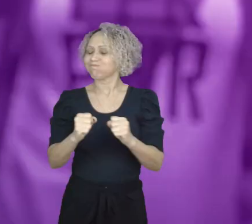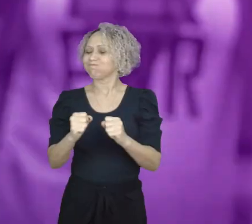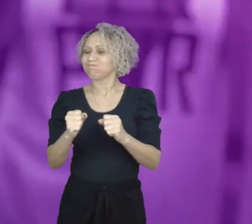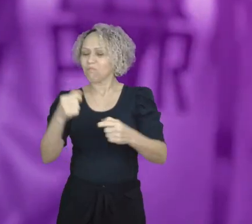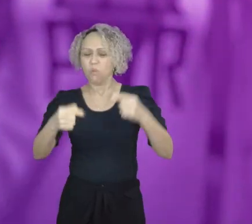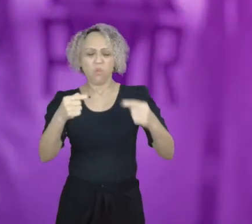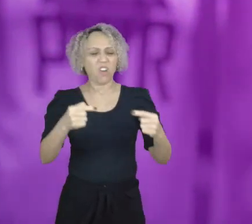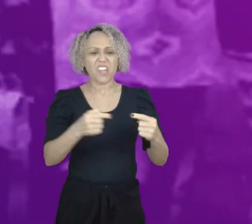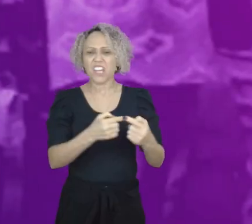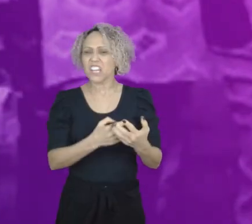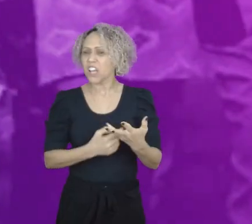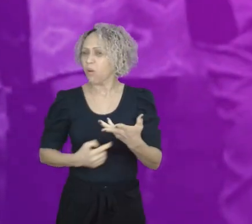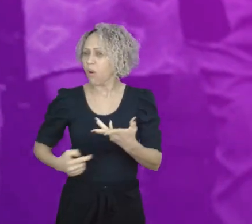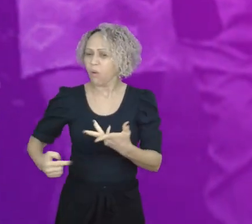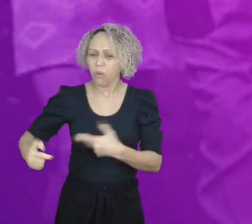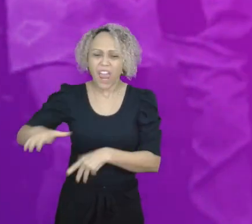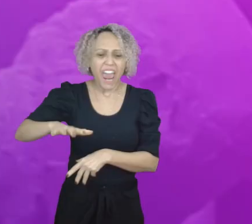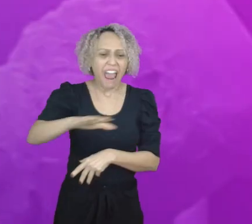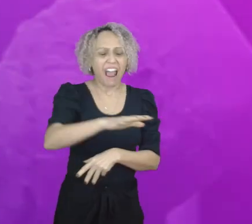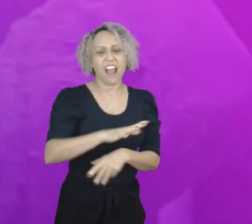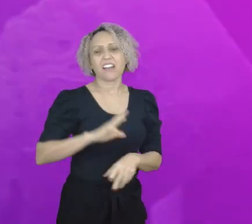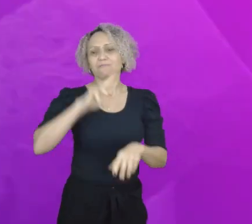poder.